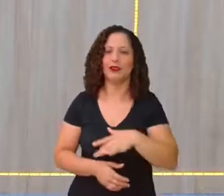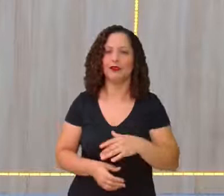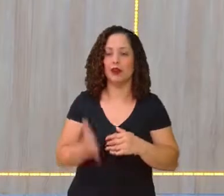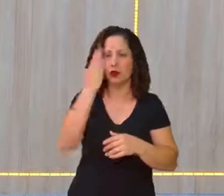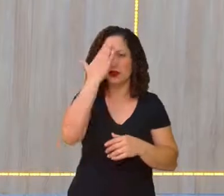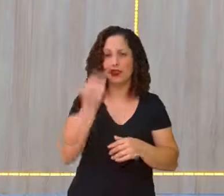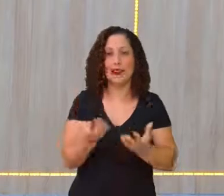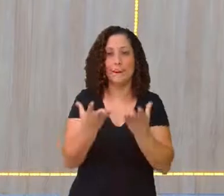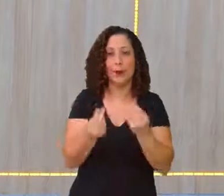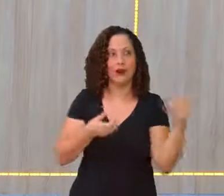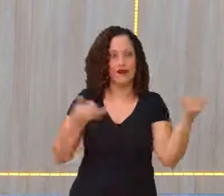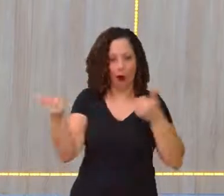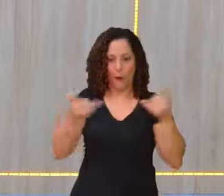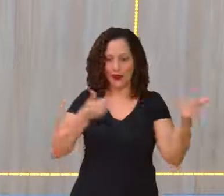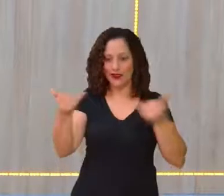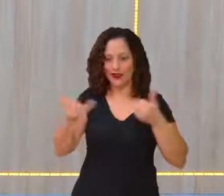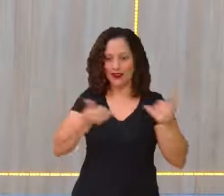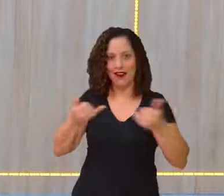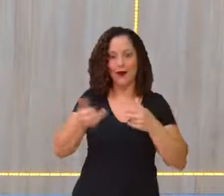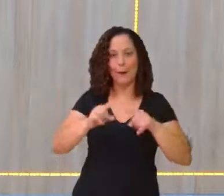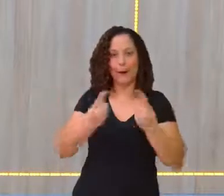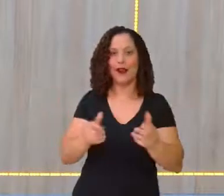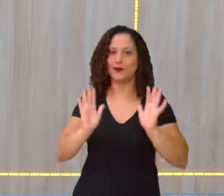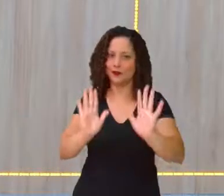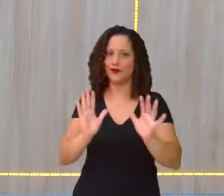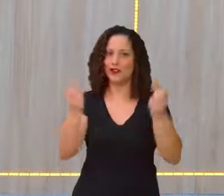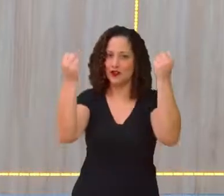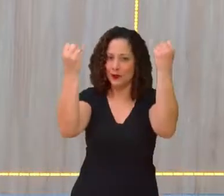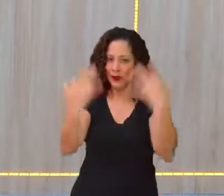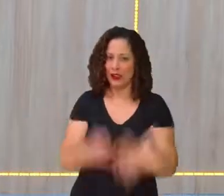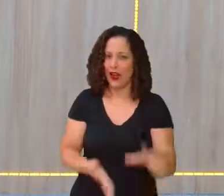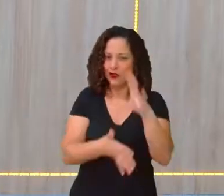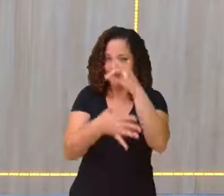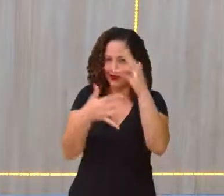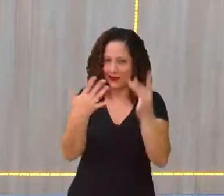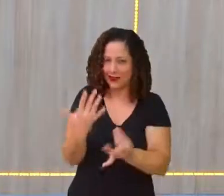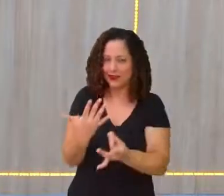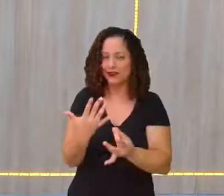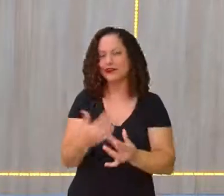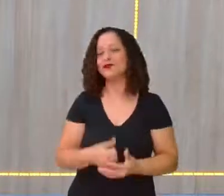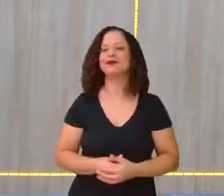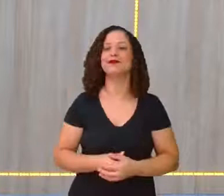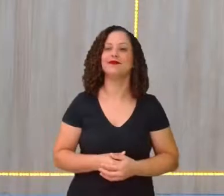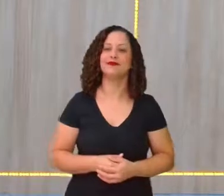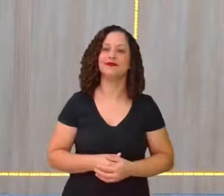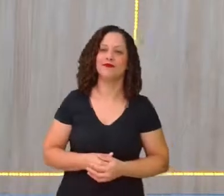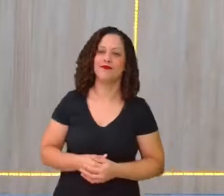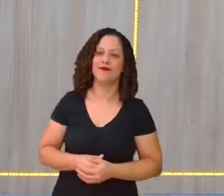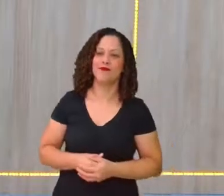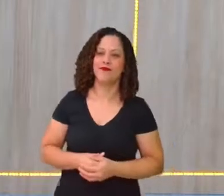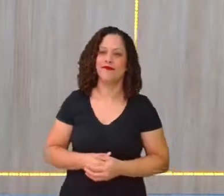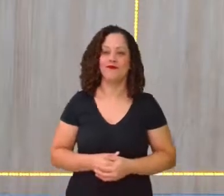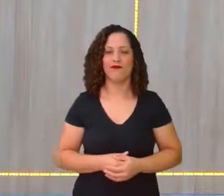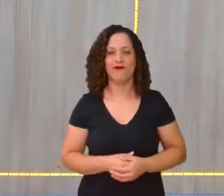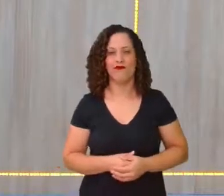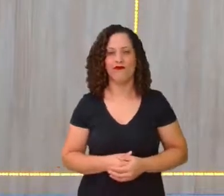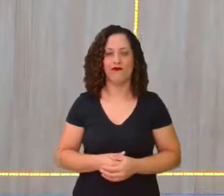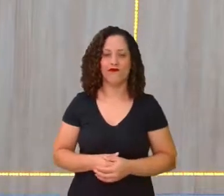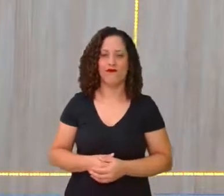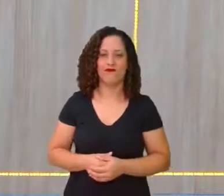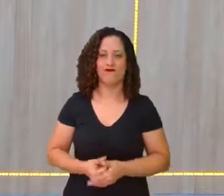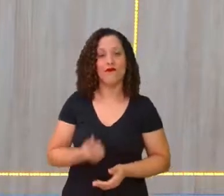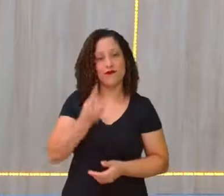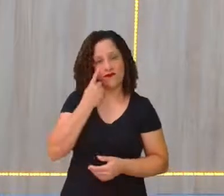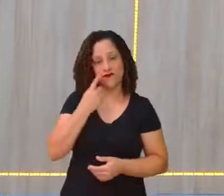muita informação, mas a gente vai destrinchar aí elas daqui a pouco. Então, além disso, né, tem